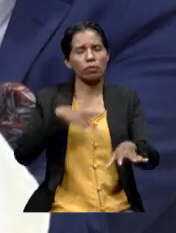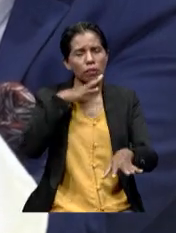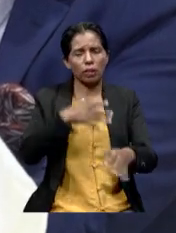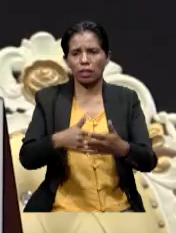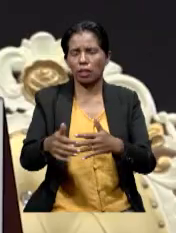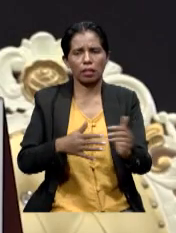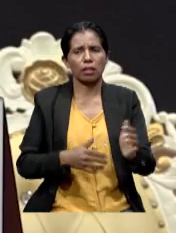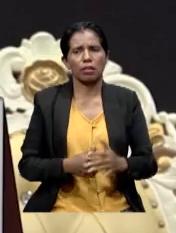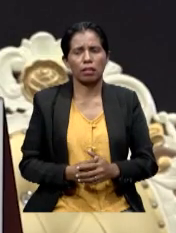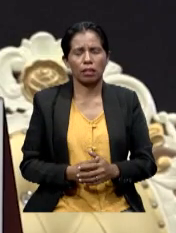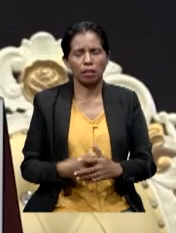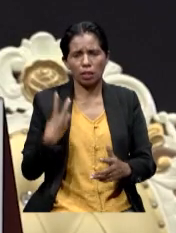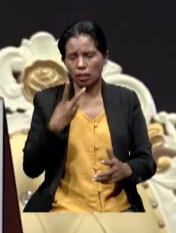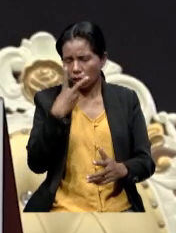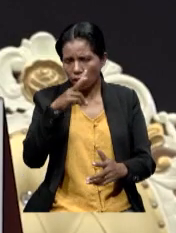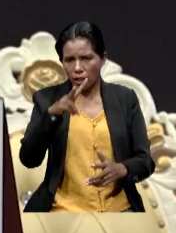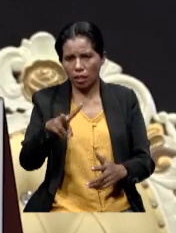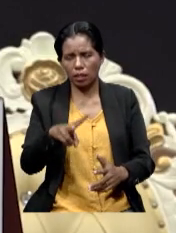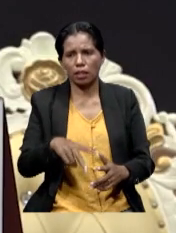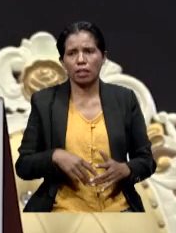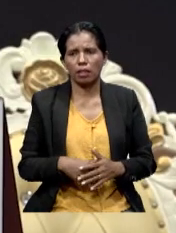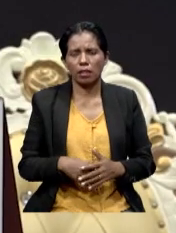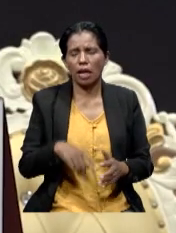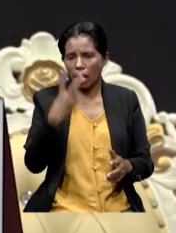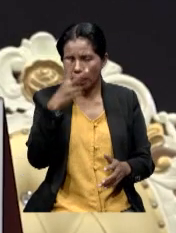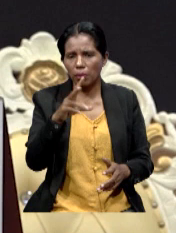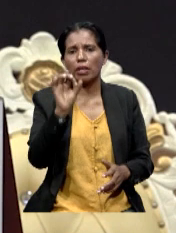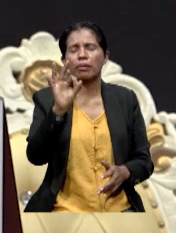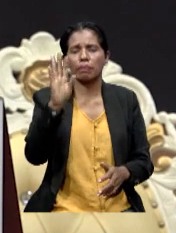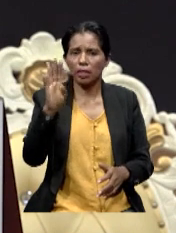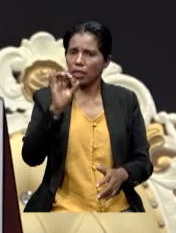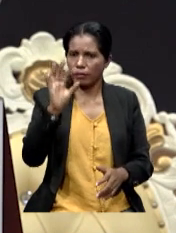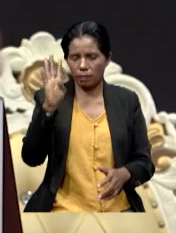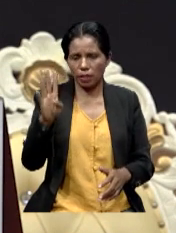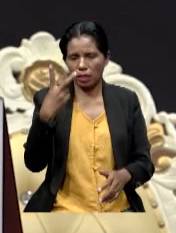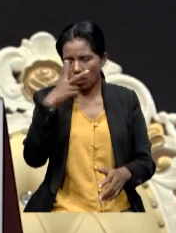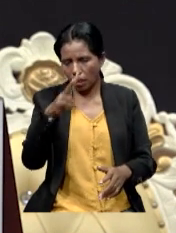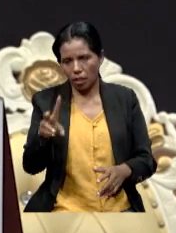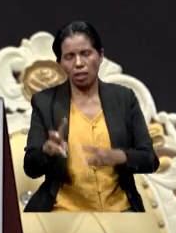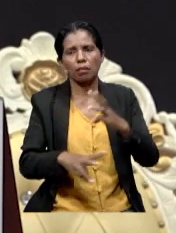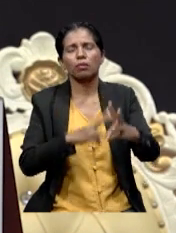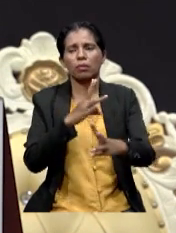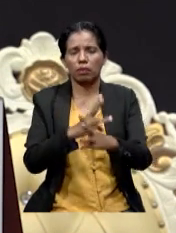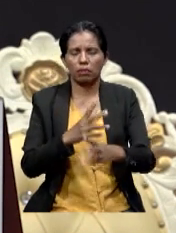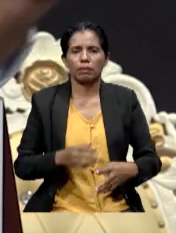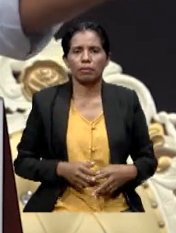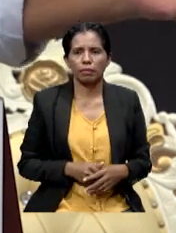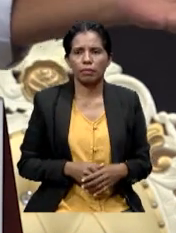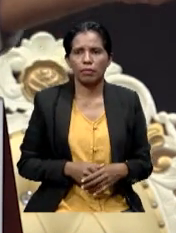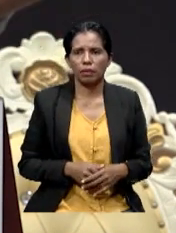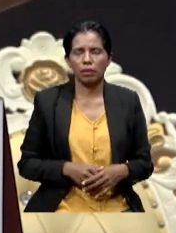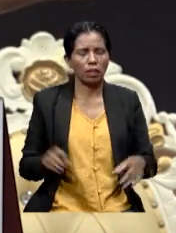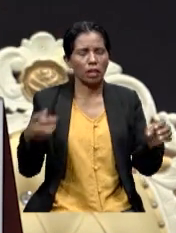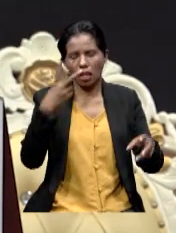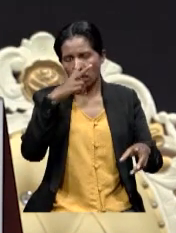E de como a rede diz, Facebook. E de lá acompanha o mundo. Lá acompanha o